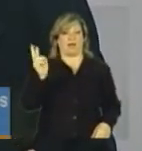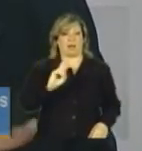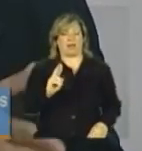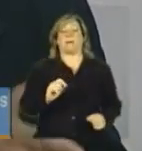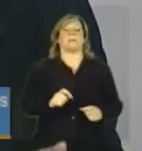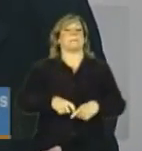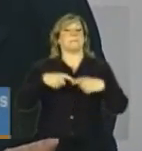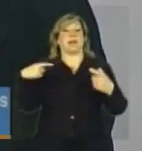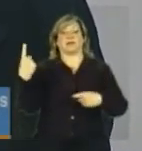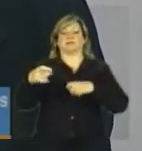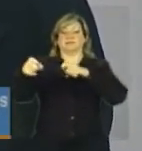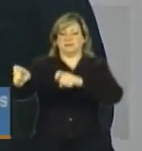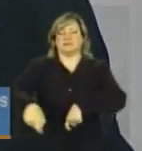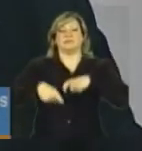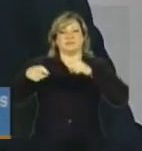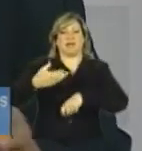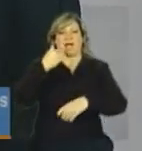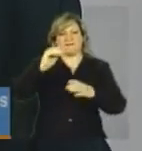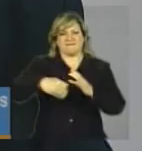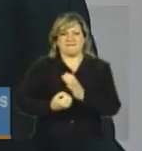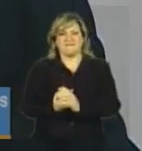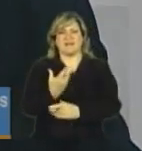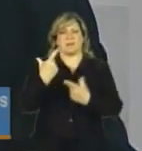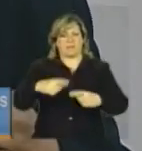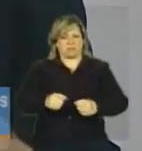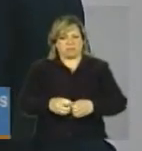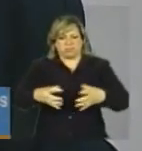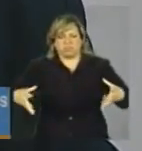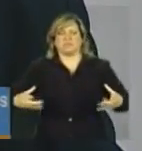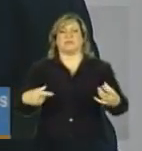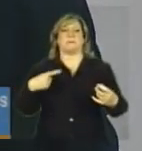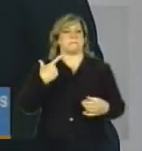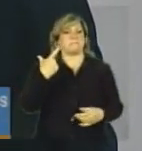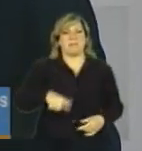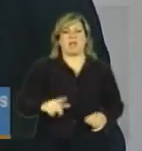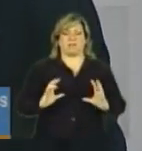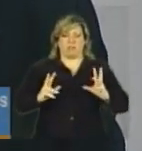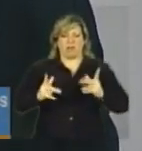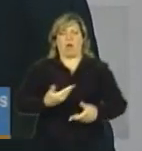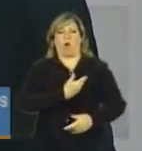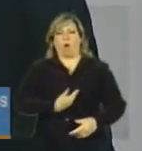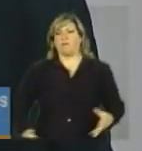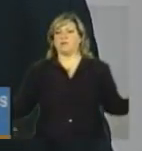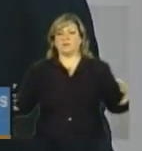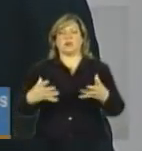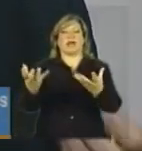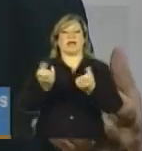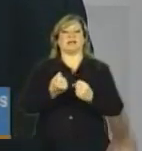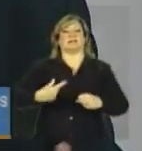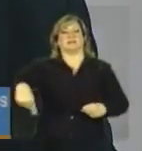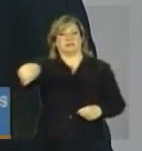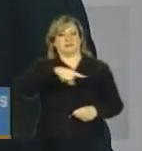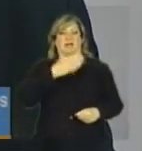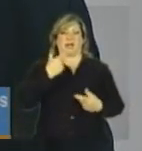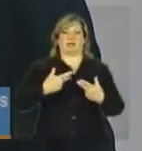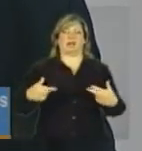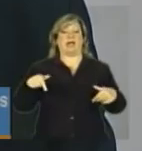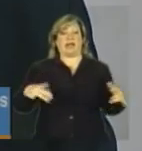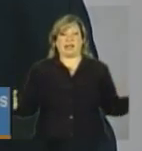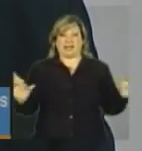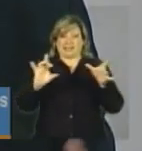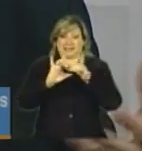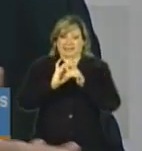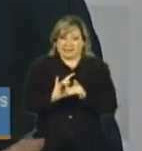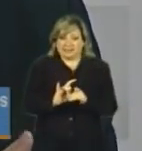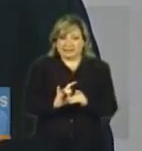mais agricultores fornecendo e significam mais entidades, mais equipamentos públicos recebendo esses alimentos. Então, esta integração que